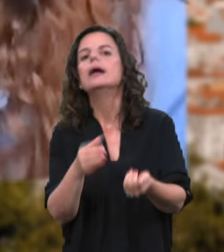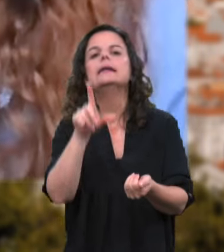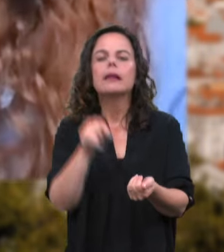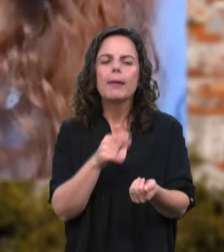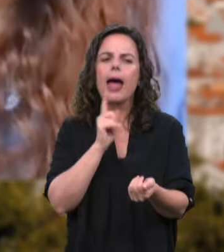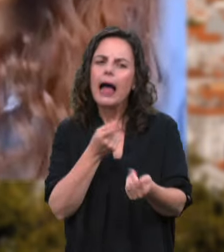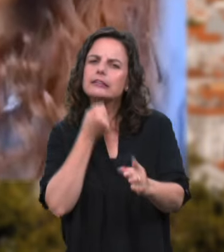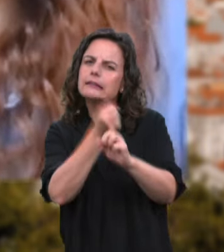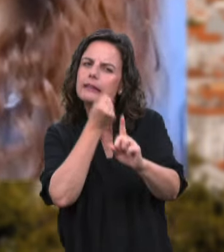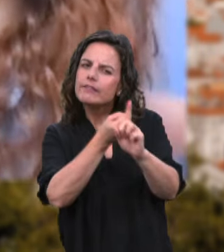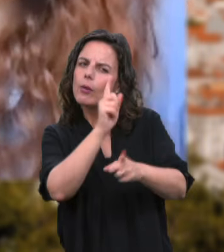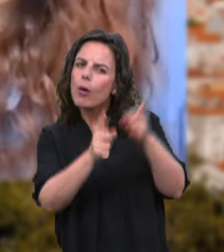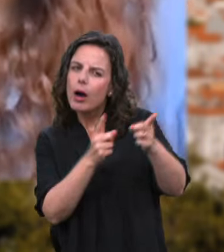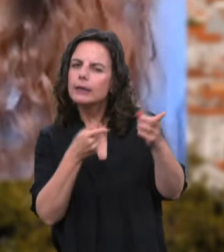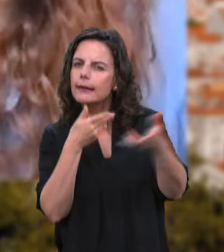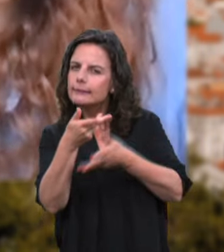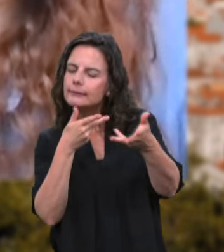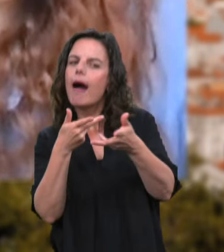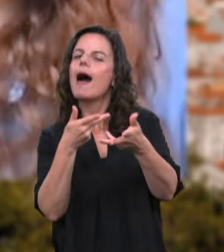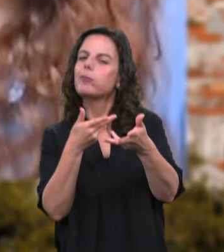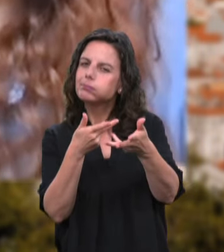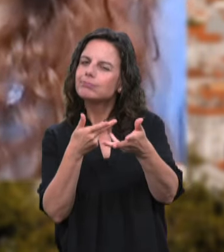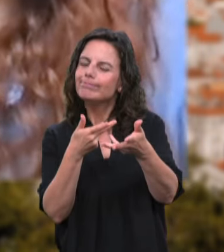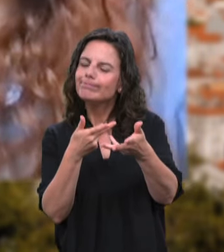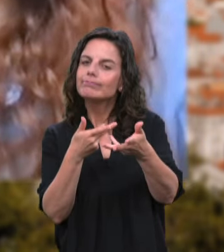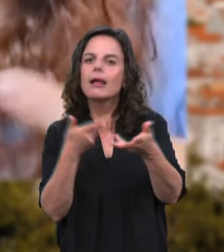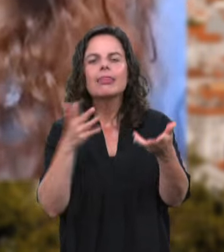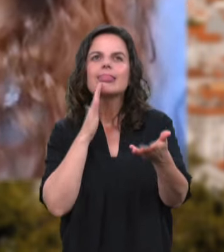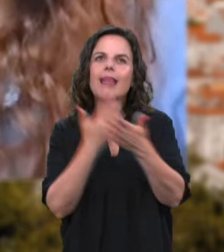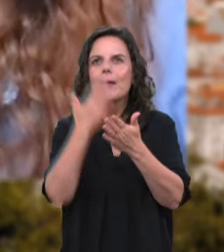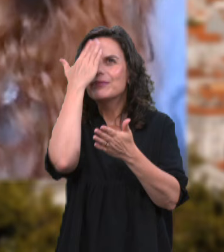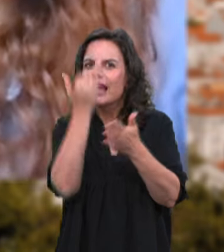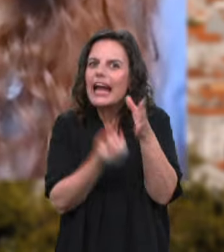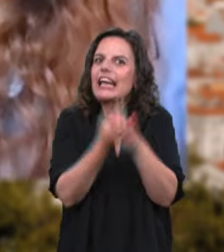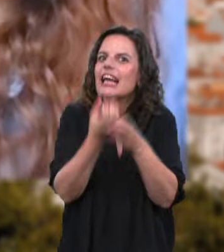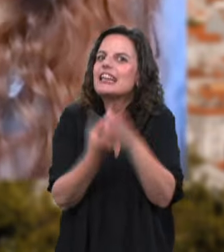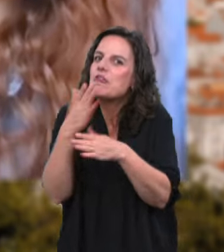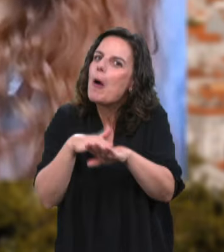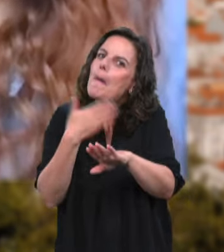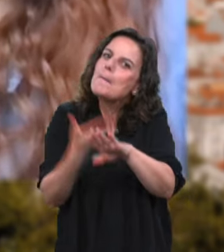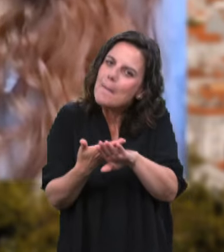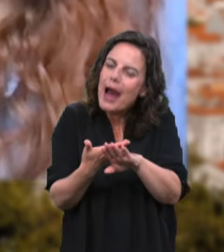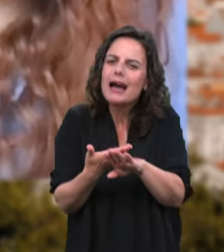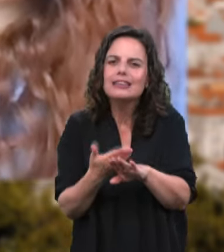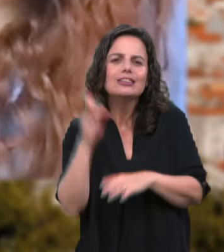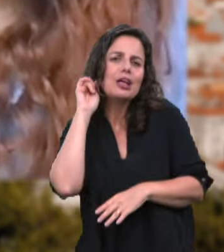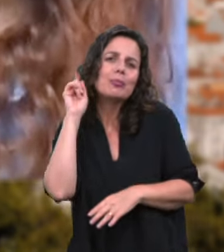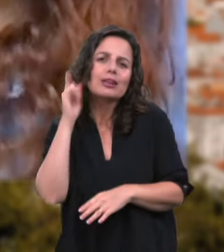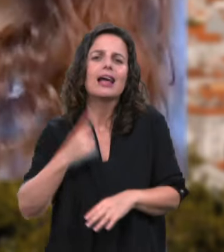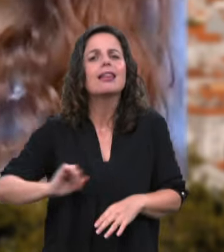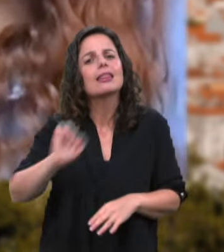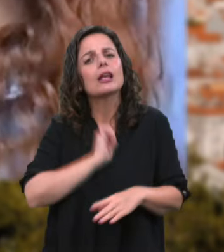interpretamos desafios, torna-nos mais criativos, e isso é importante para os nossos estudos